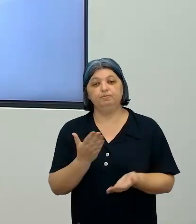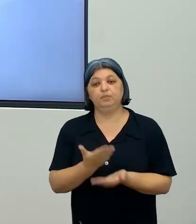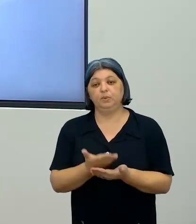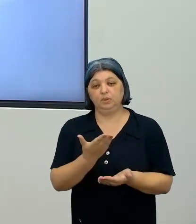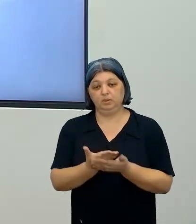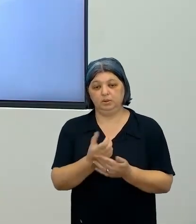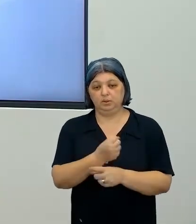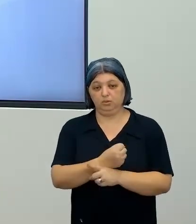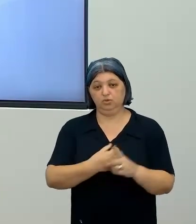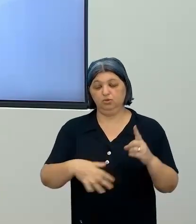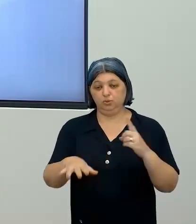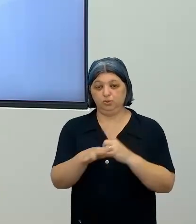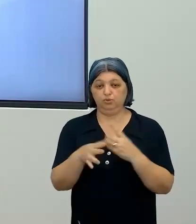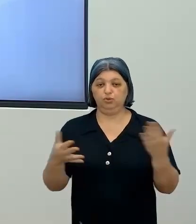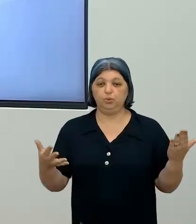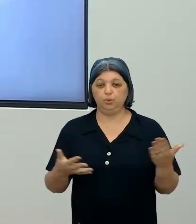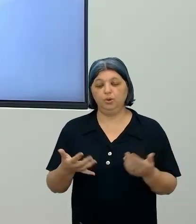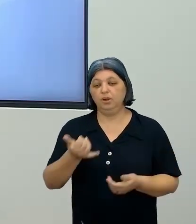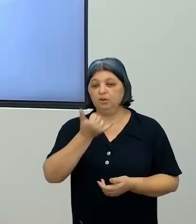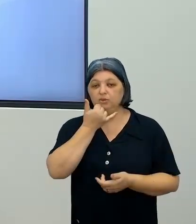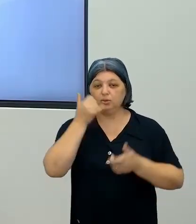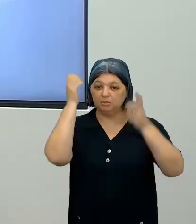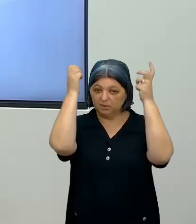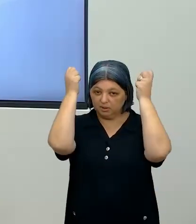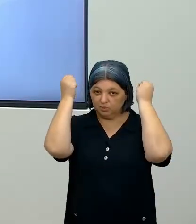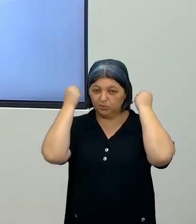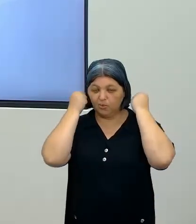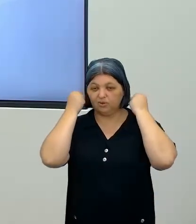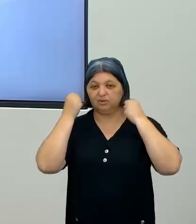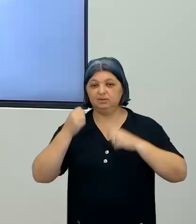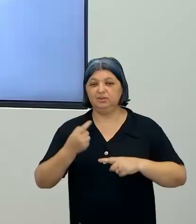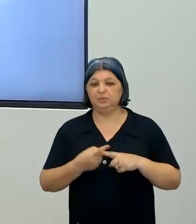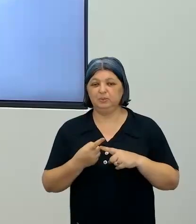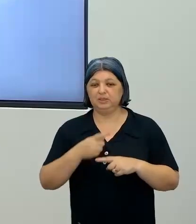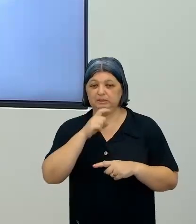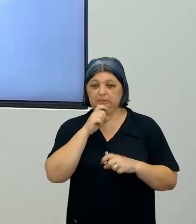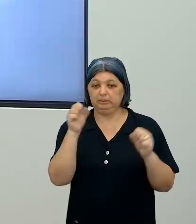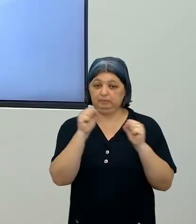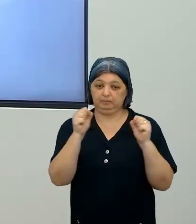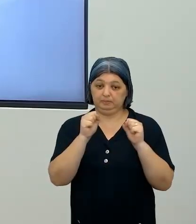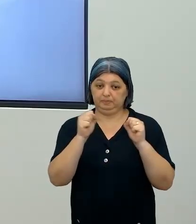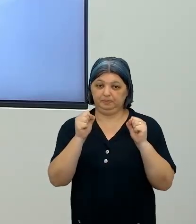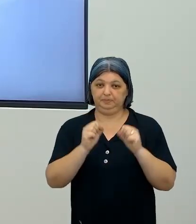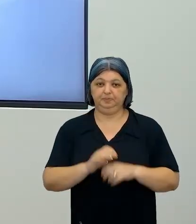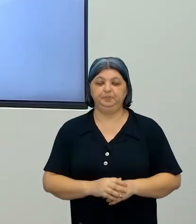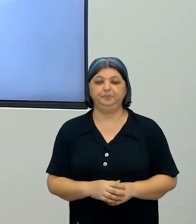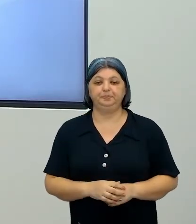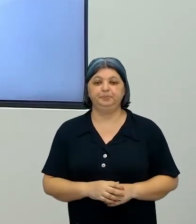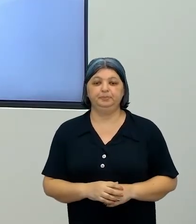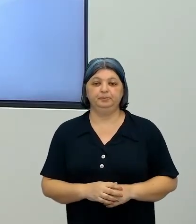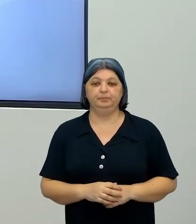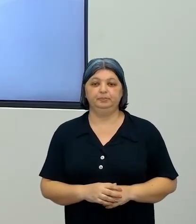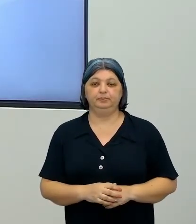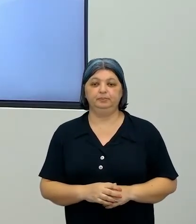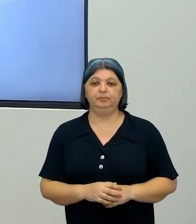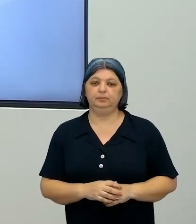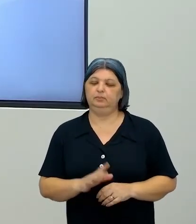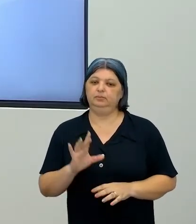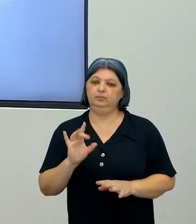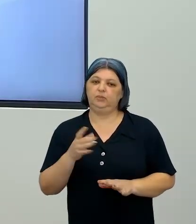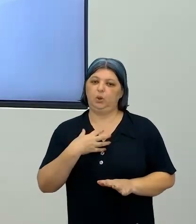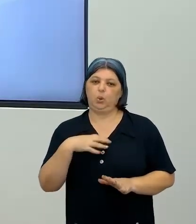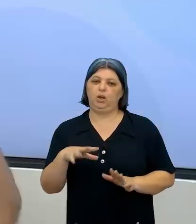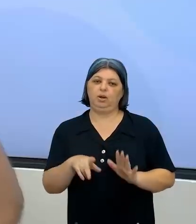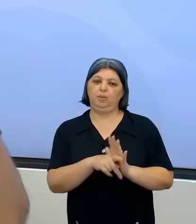aula de Sociologia, né? Desculpa aí o gorro, eu sei que é porque está muito frio, né? Mas não é que eu quero lançar uma moda,